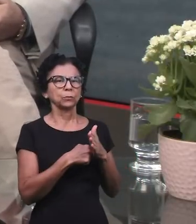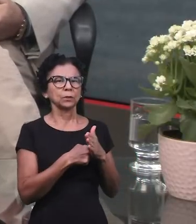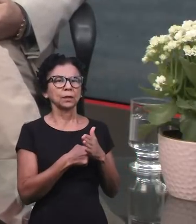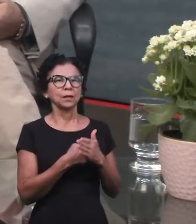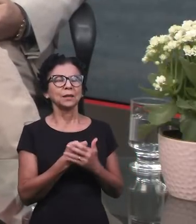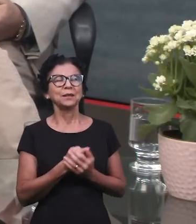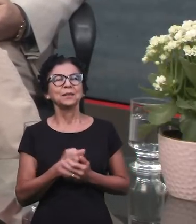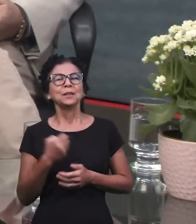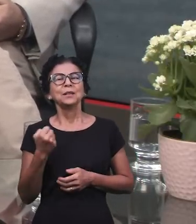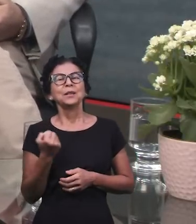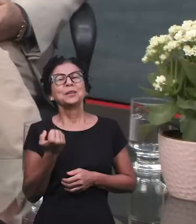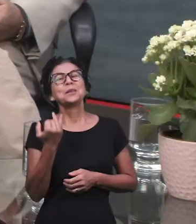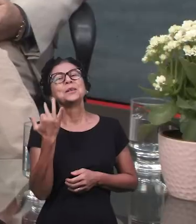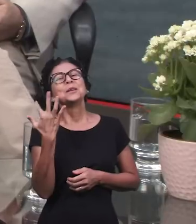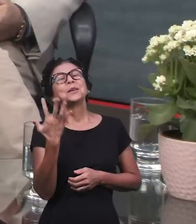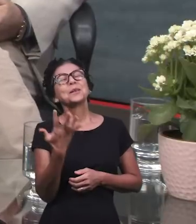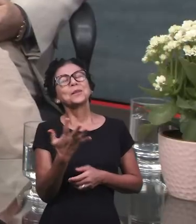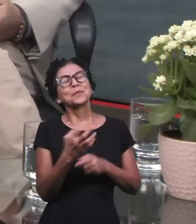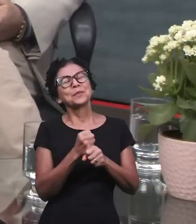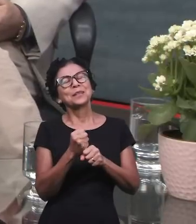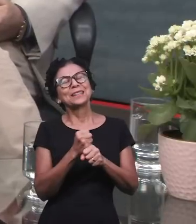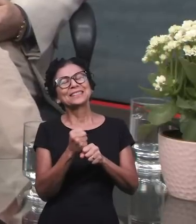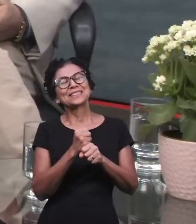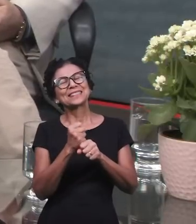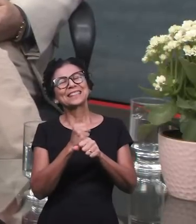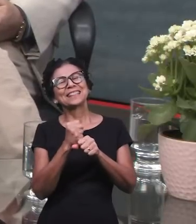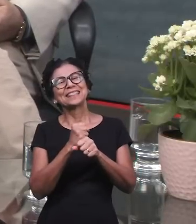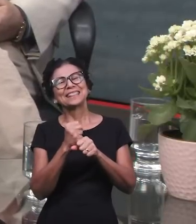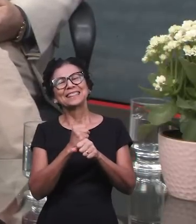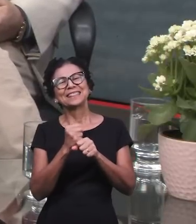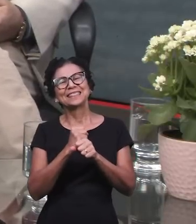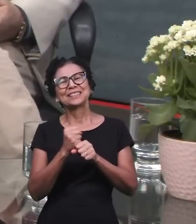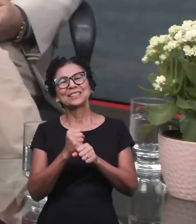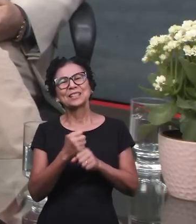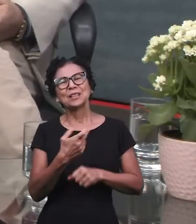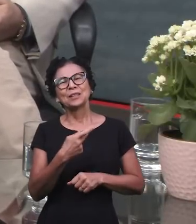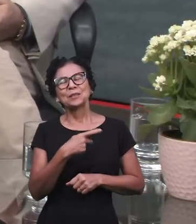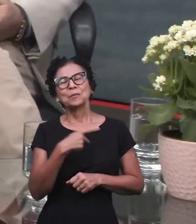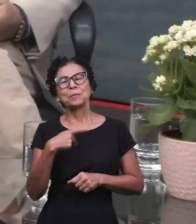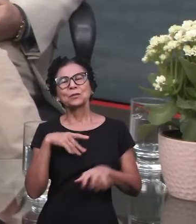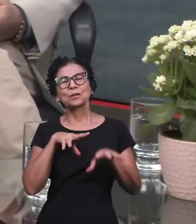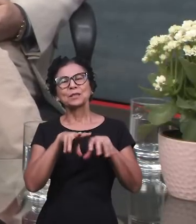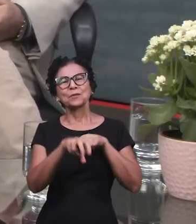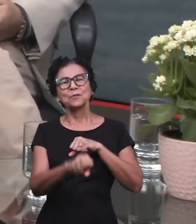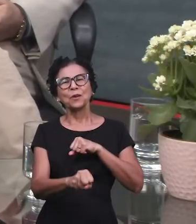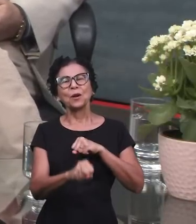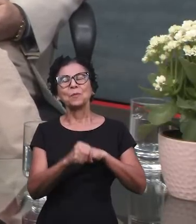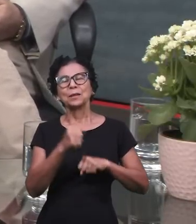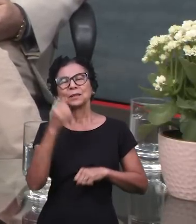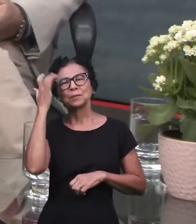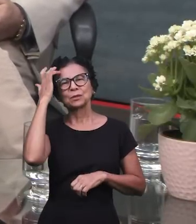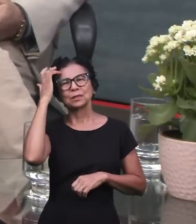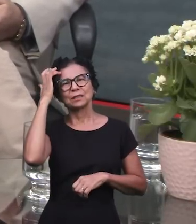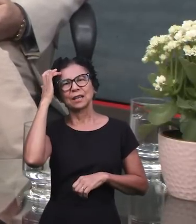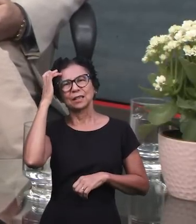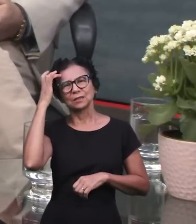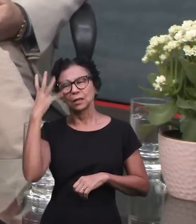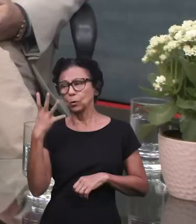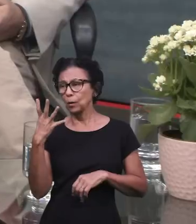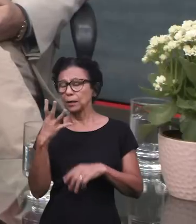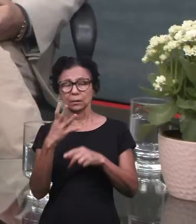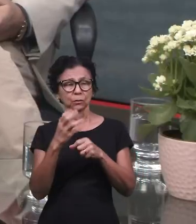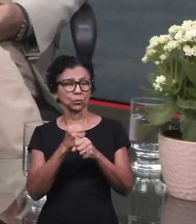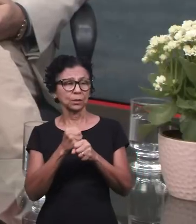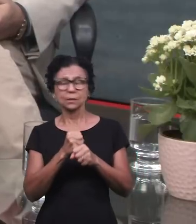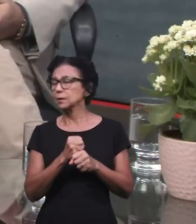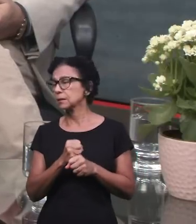né? Porque a gente vive todo dia aprendendo e construindo o ministério. Por isso as experiências que a gente traz. E eu me